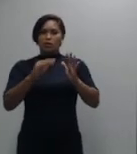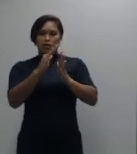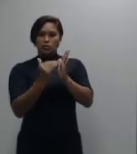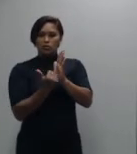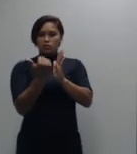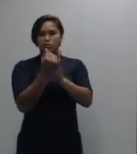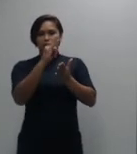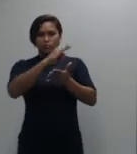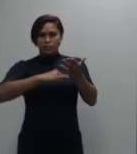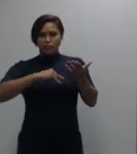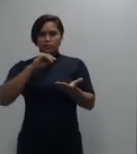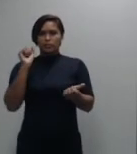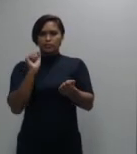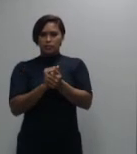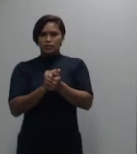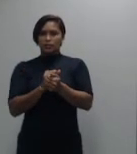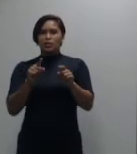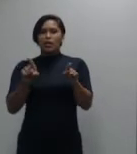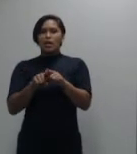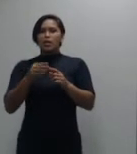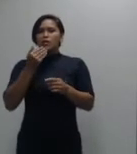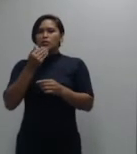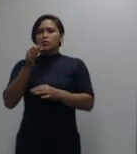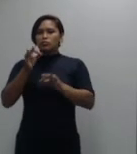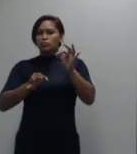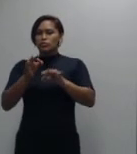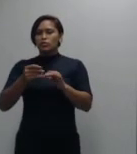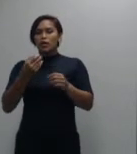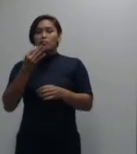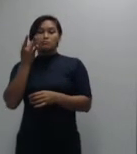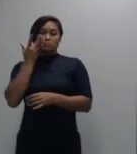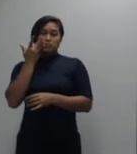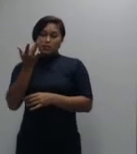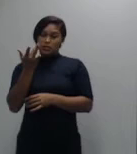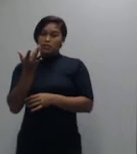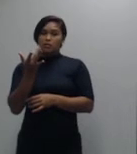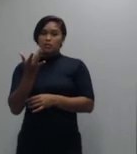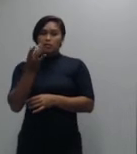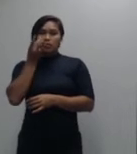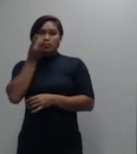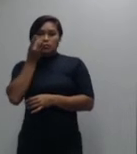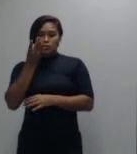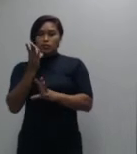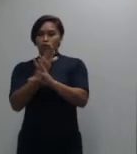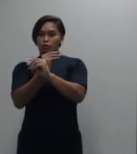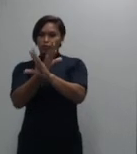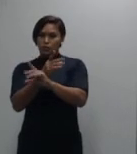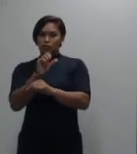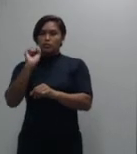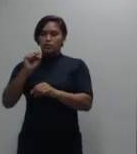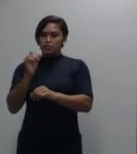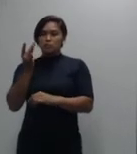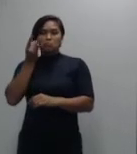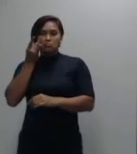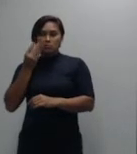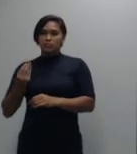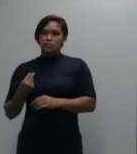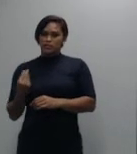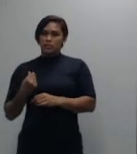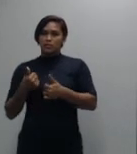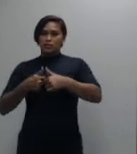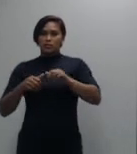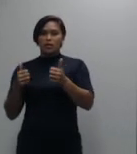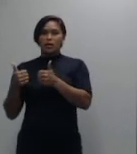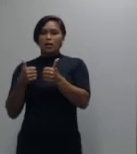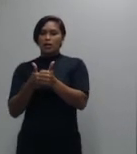mais uma vez e se não fosse o Gabi com a presenciar no julgamento virtual e sim de forma presencial para ser